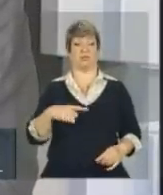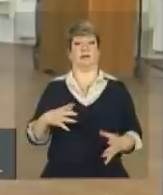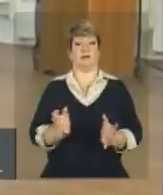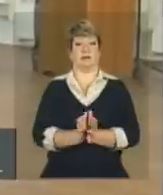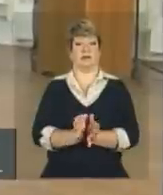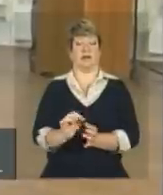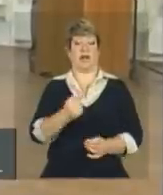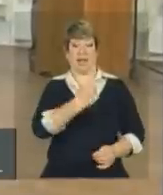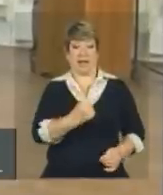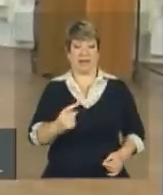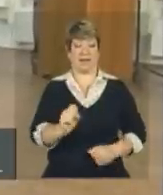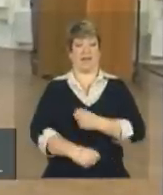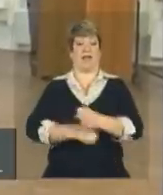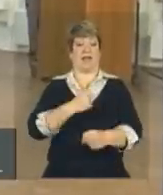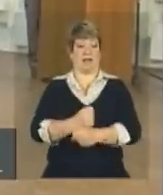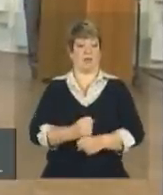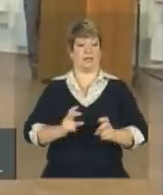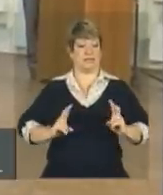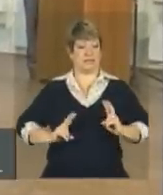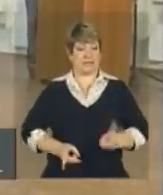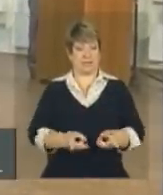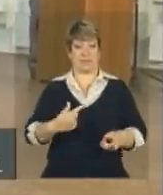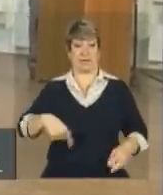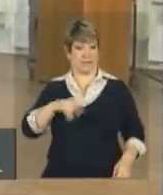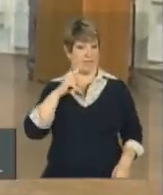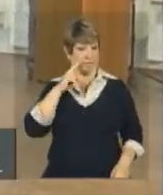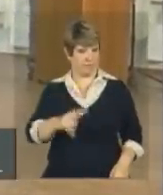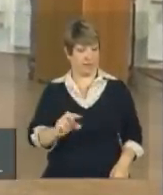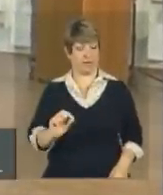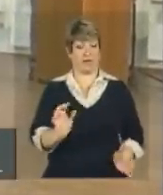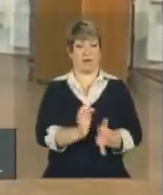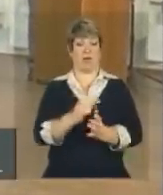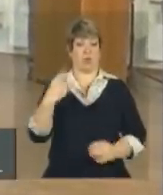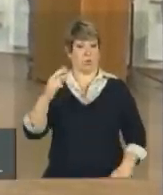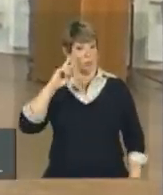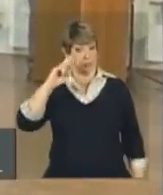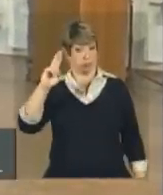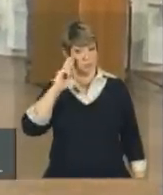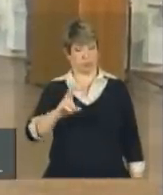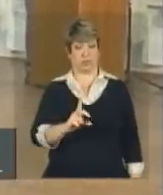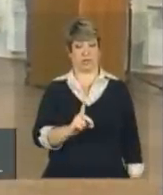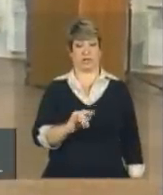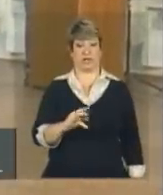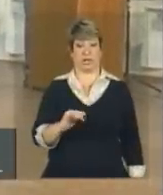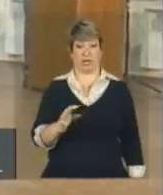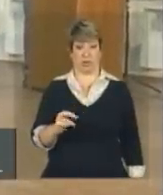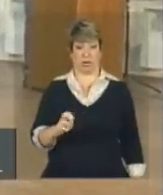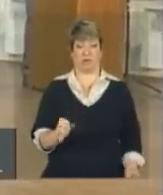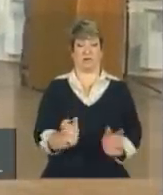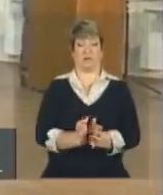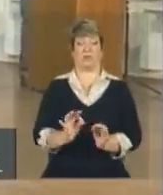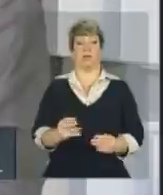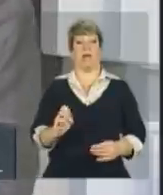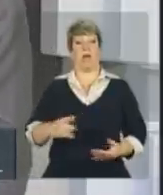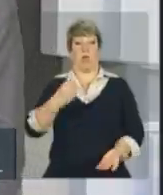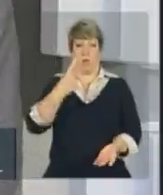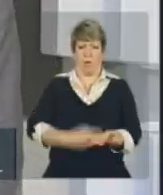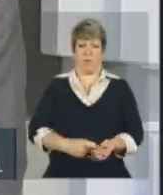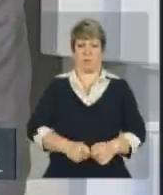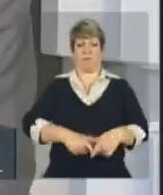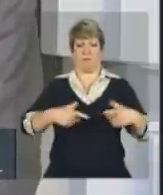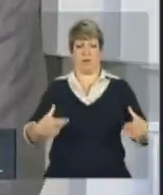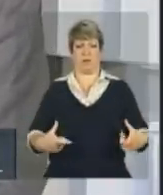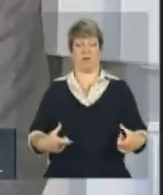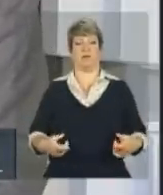cada ano o que se nota da parte dos dirigentes é um compromisso cada vez maior. Tem mudado o perfil